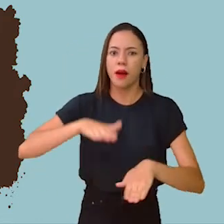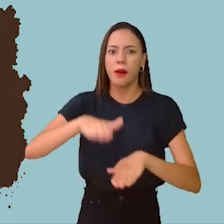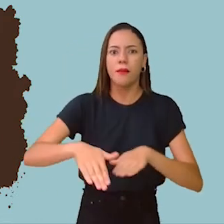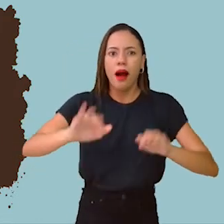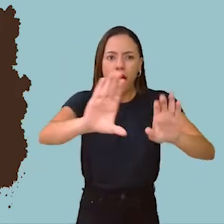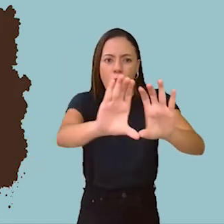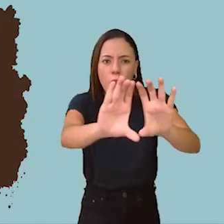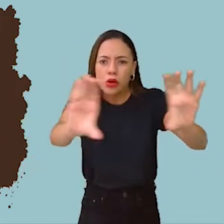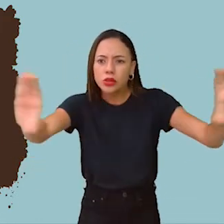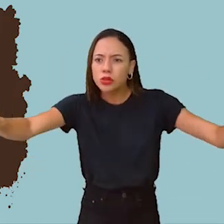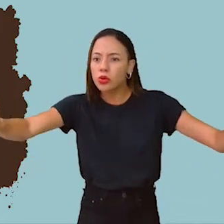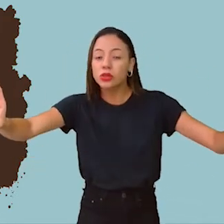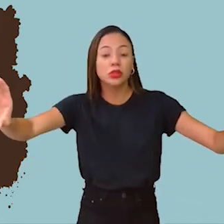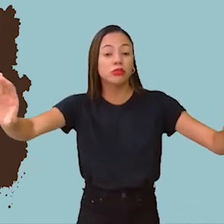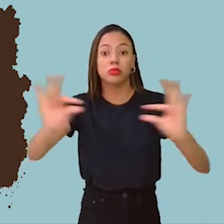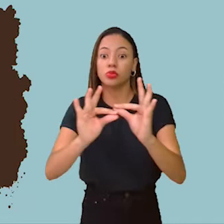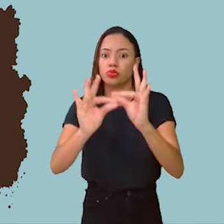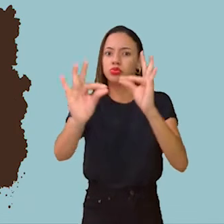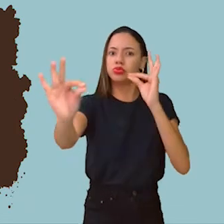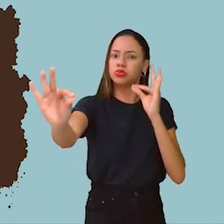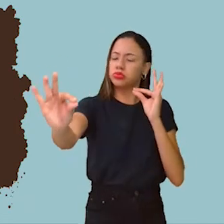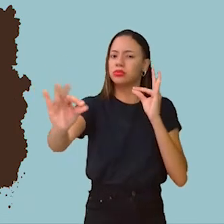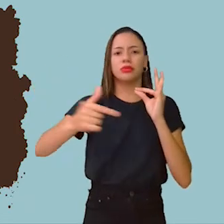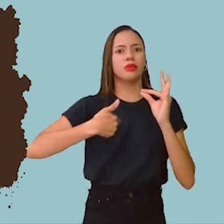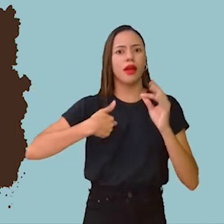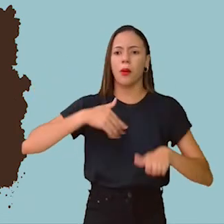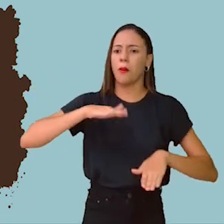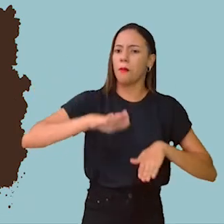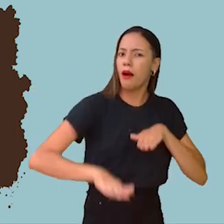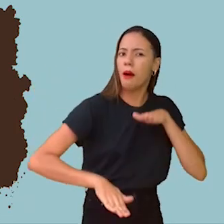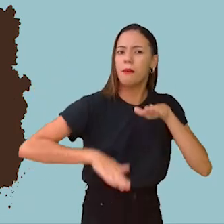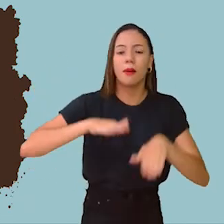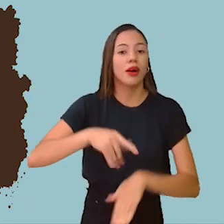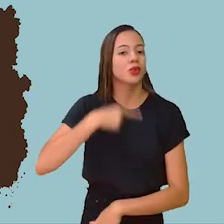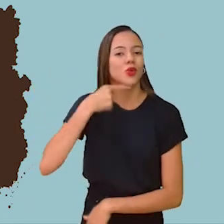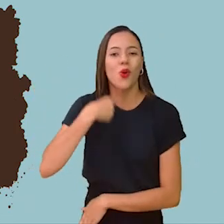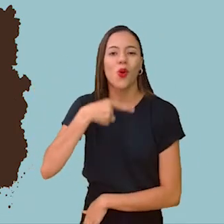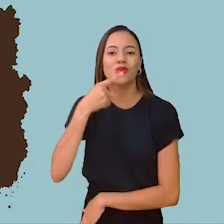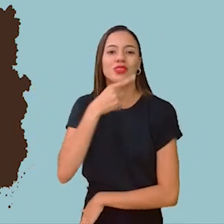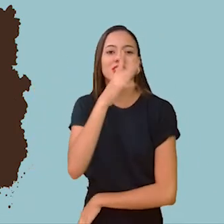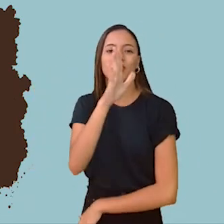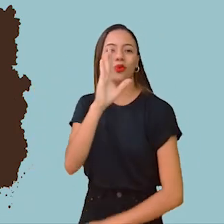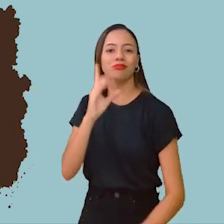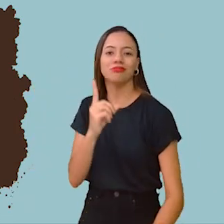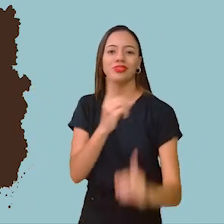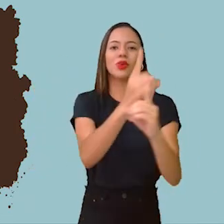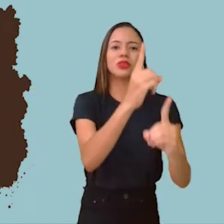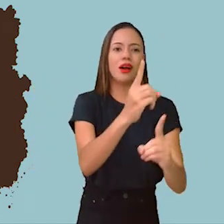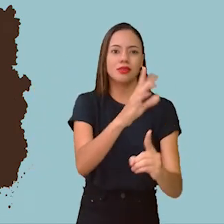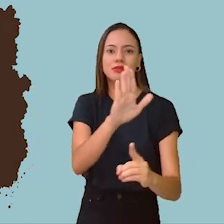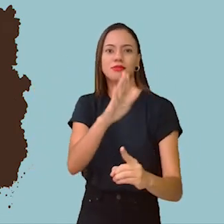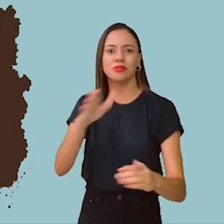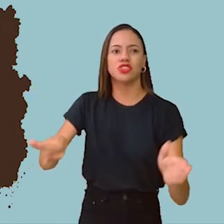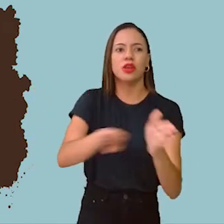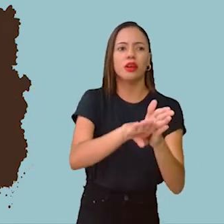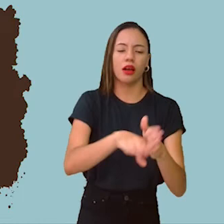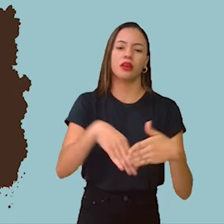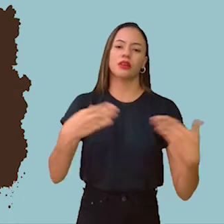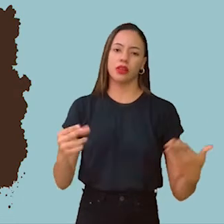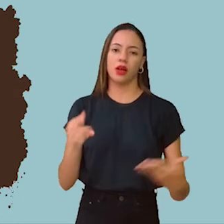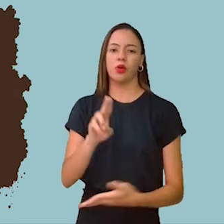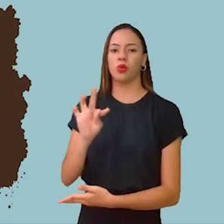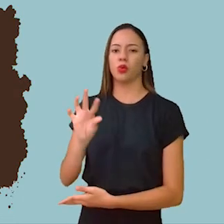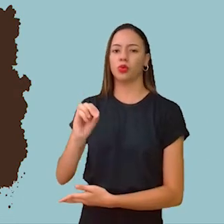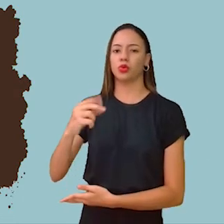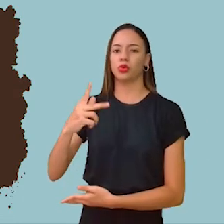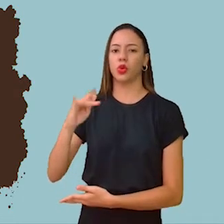10 passos. Por mais que eu caminhe, jamais alcançarei. Para que serve a utopia? Serve para isso, para